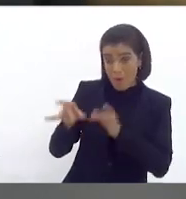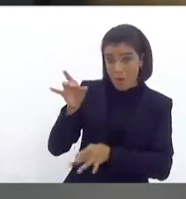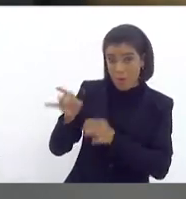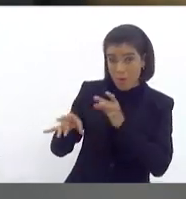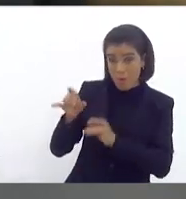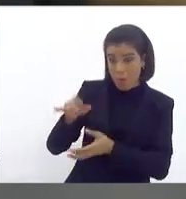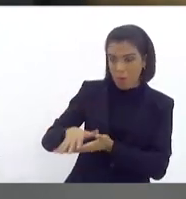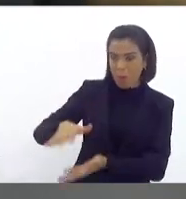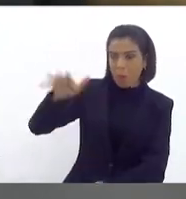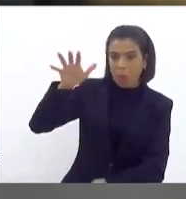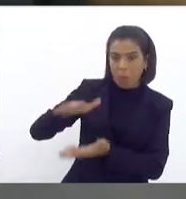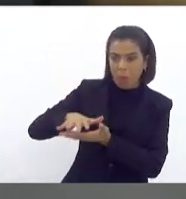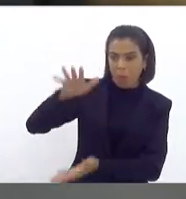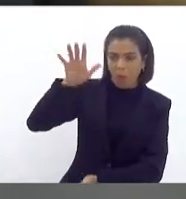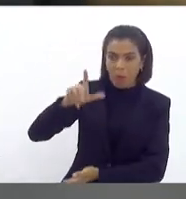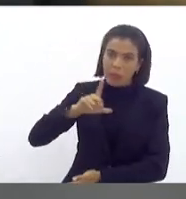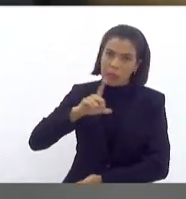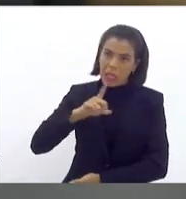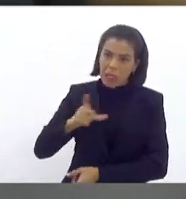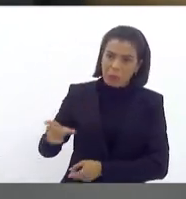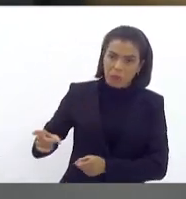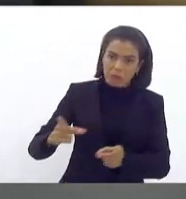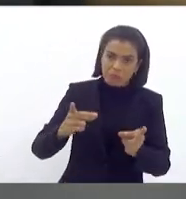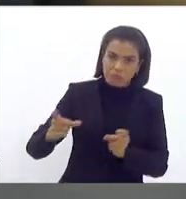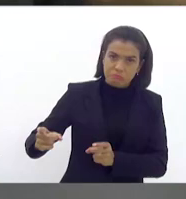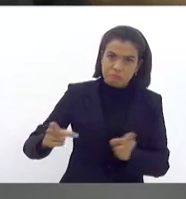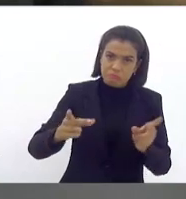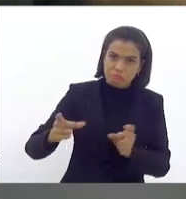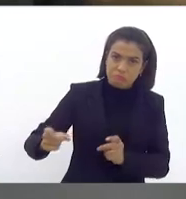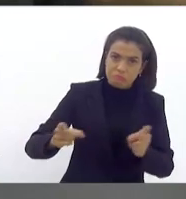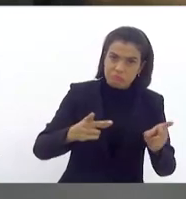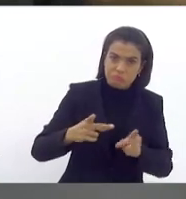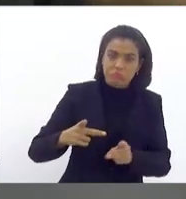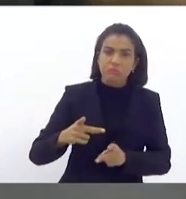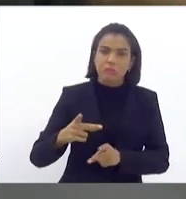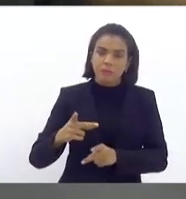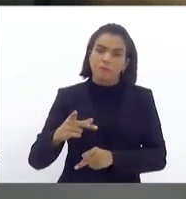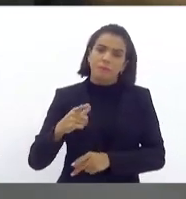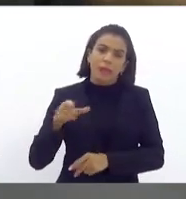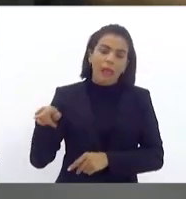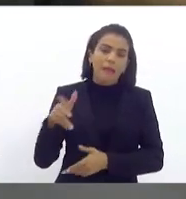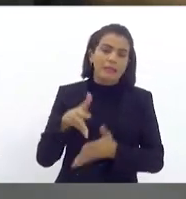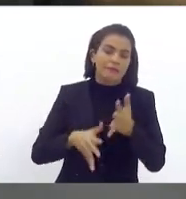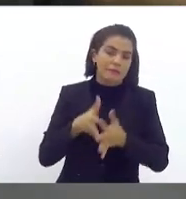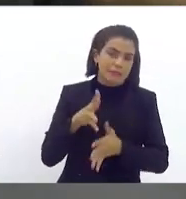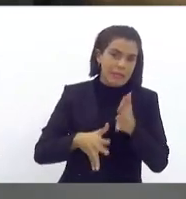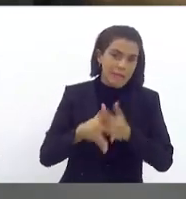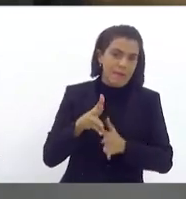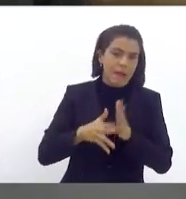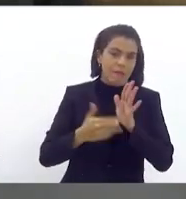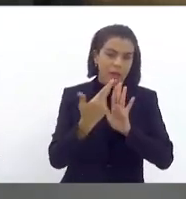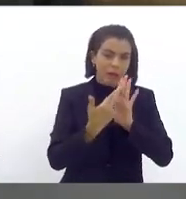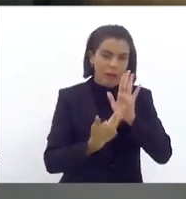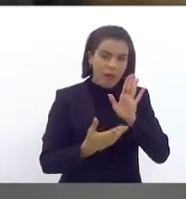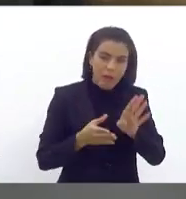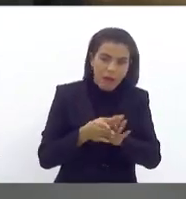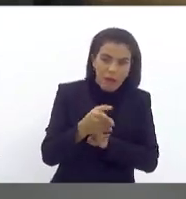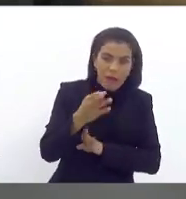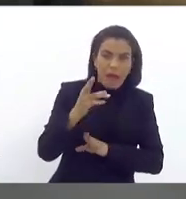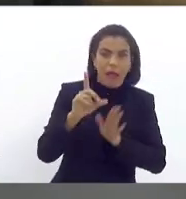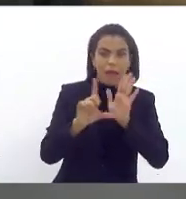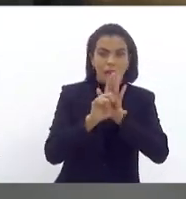vultuosos que têm poder econômico e que é o que estava dificultando a regulamentação da lei